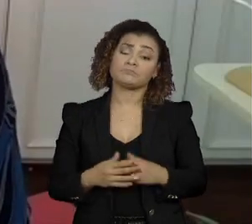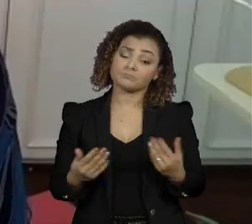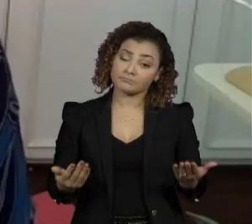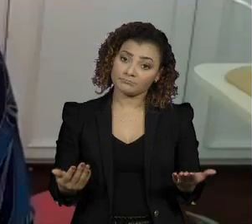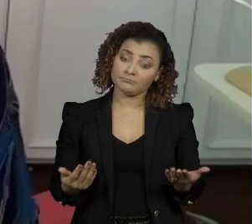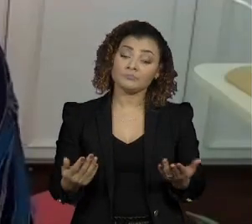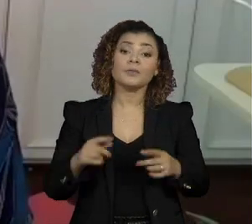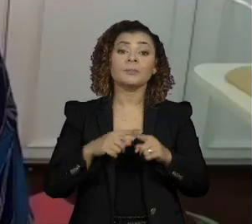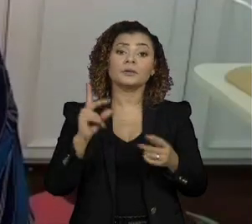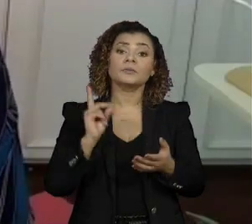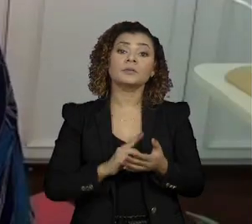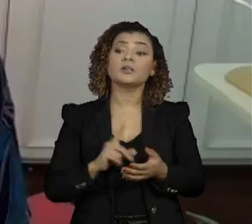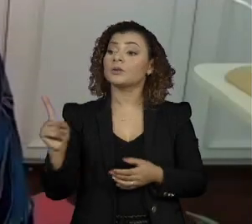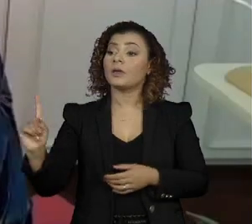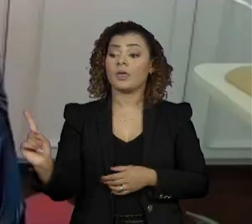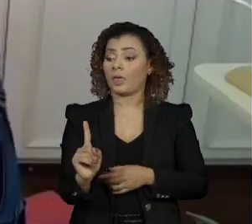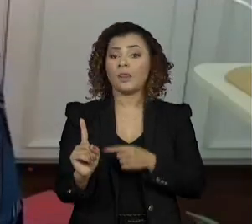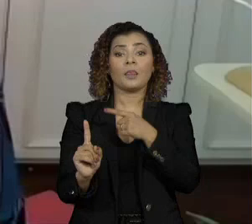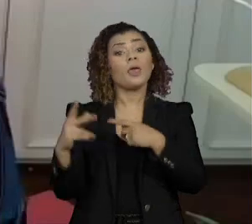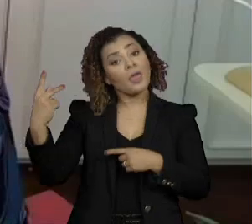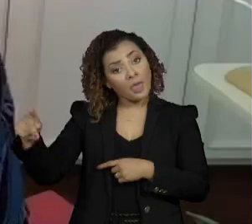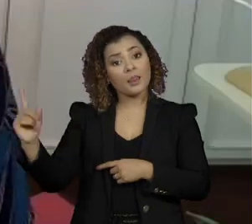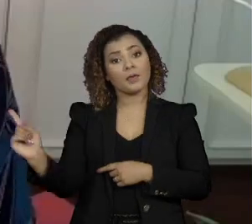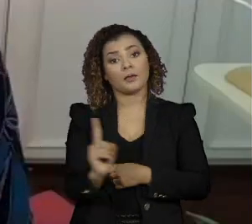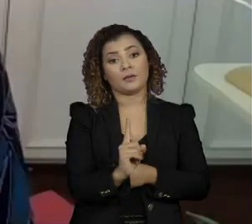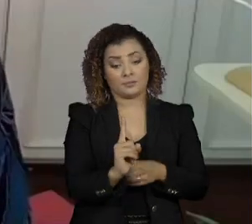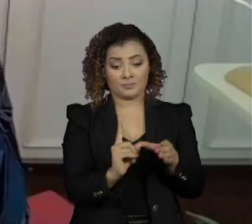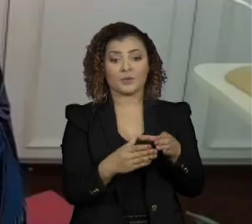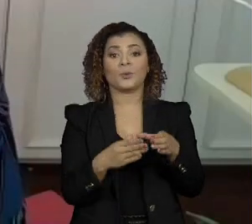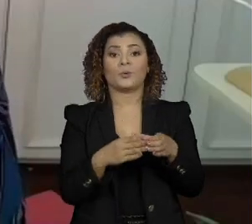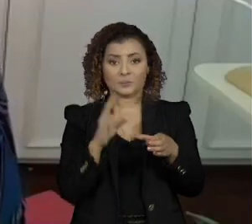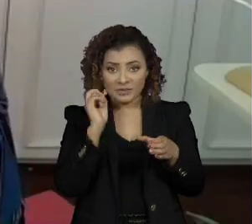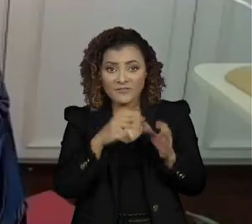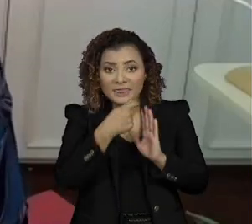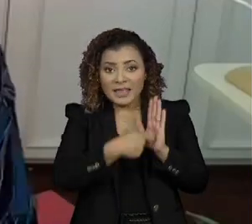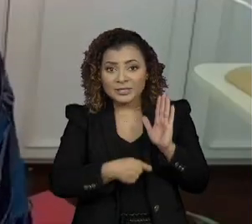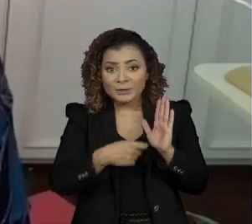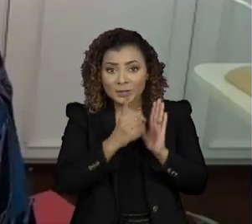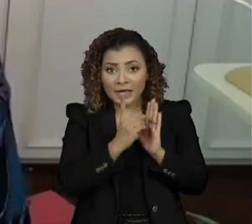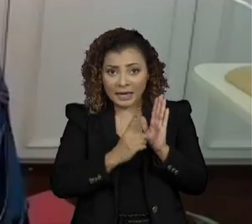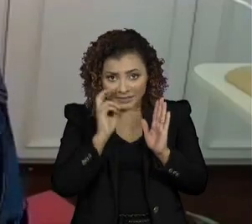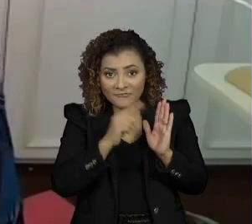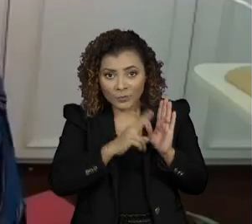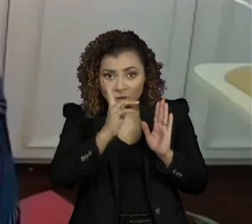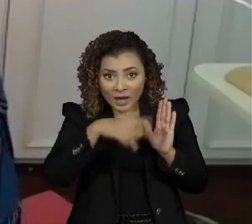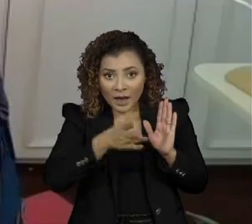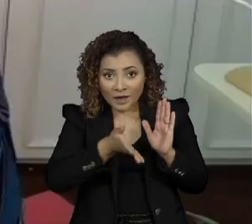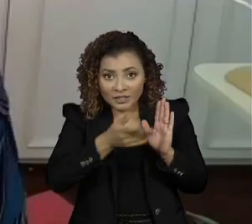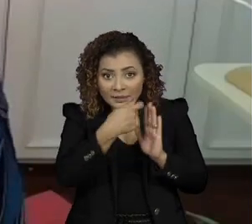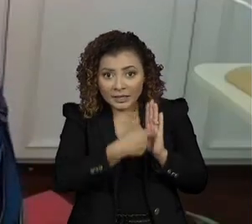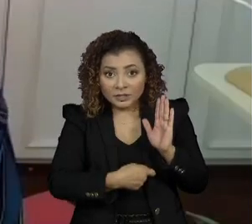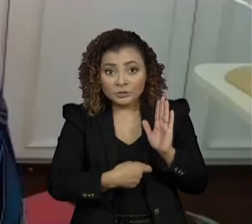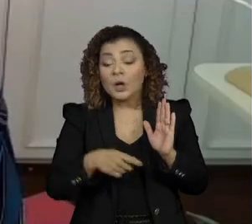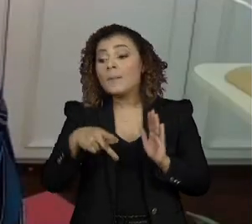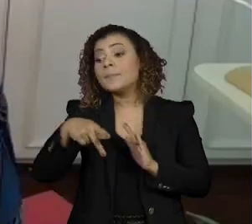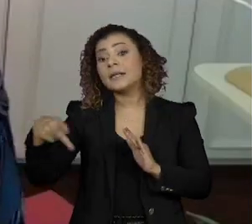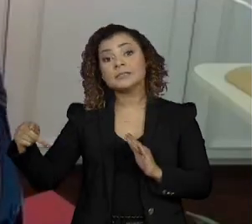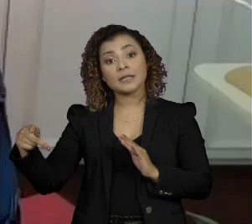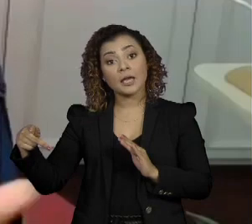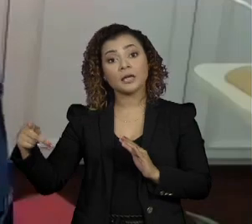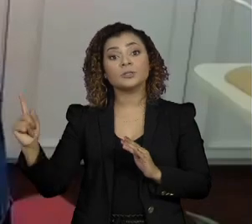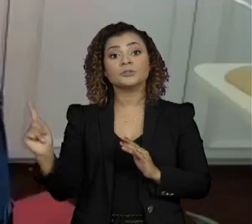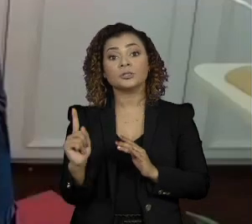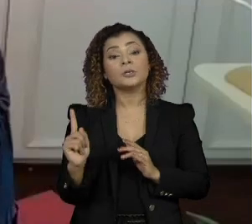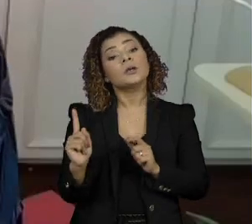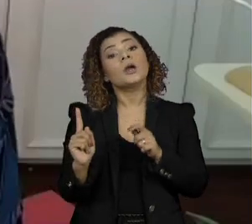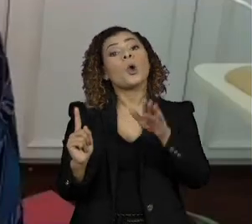cujo membro é ele. E, se vocês lerem o texto do decreto, o decreto diz que é composto pelo presidente da República e, a convite,